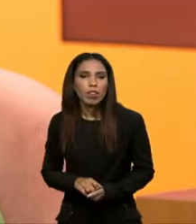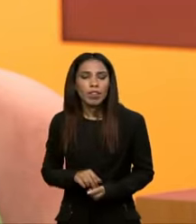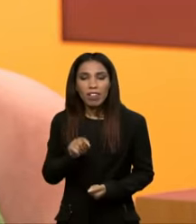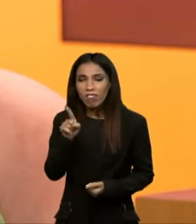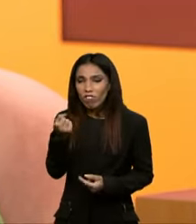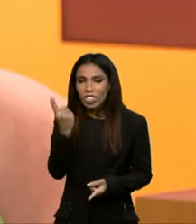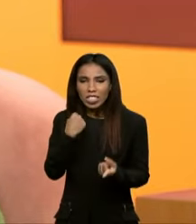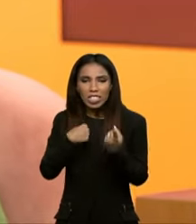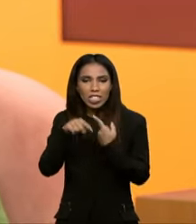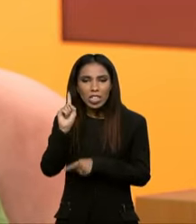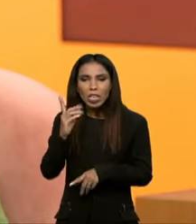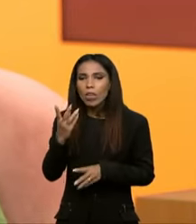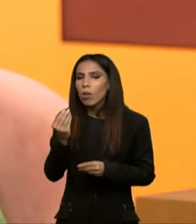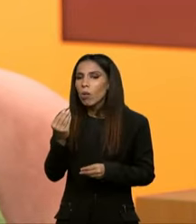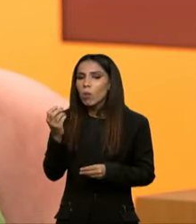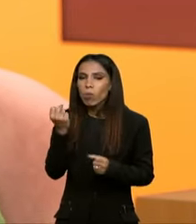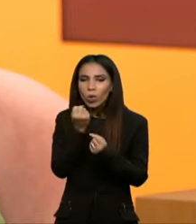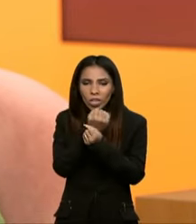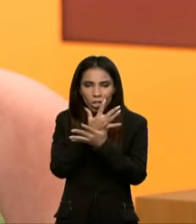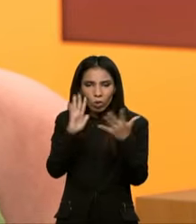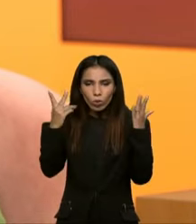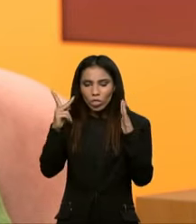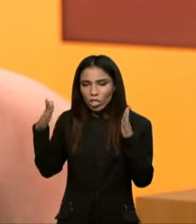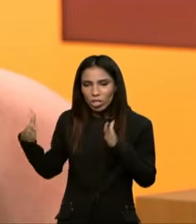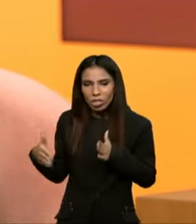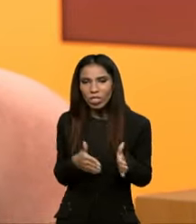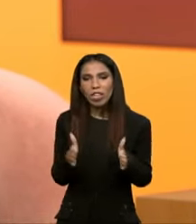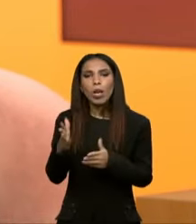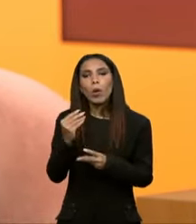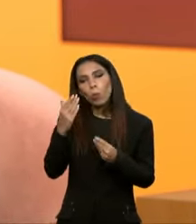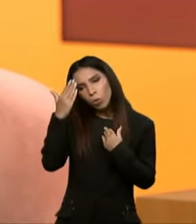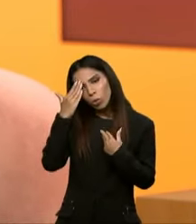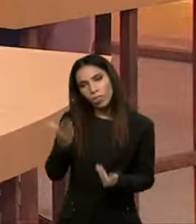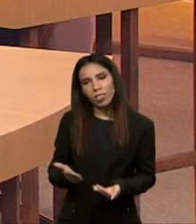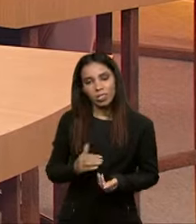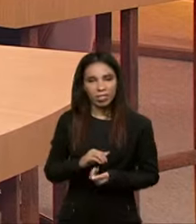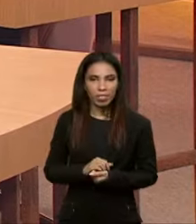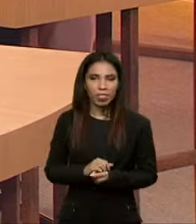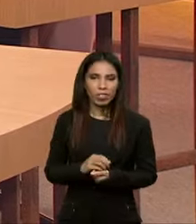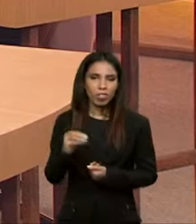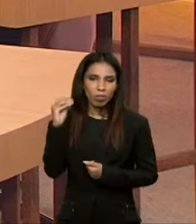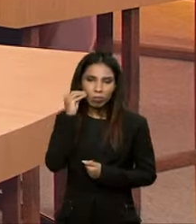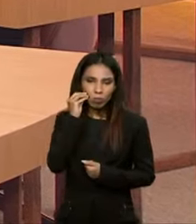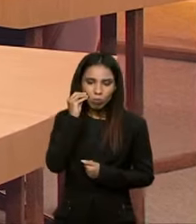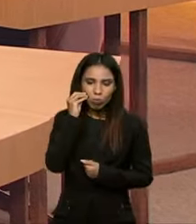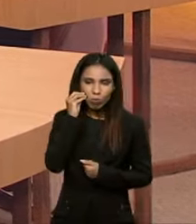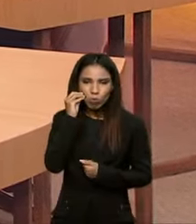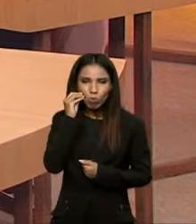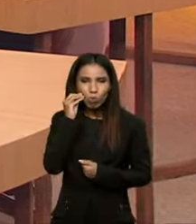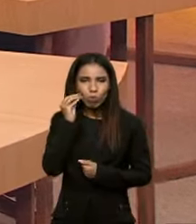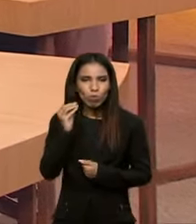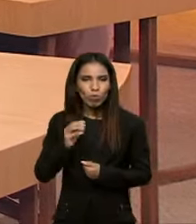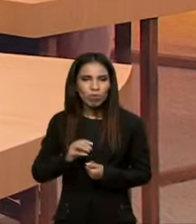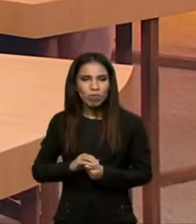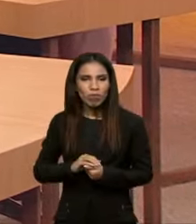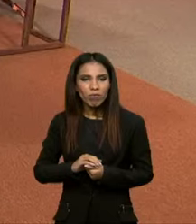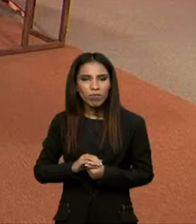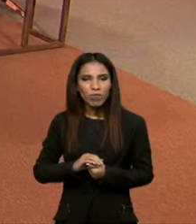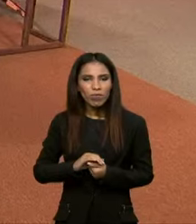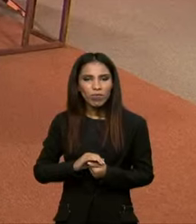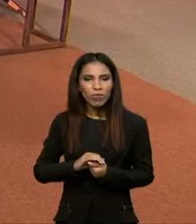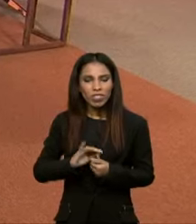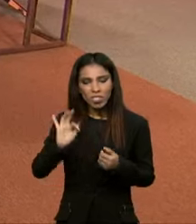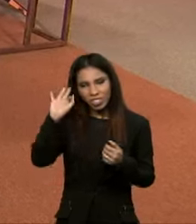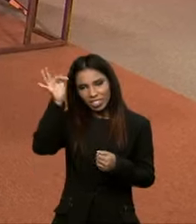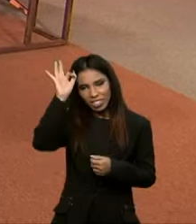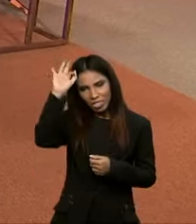é o máximo. Muita luz na sua caminhada, tá, meu amor? Muito obrigada. Beijo. A tutalé, a tutalé, Alé.